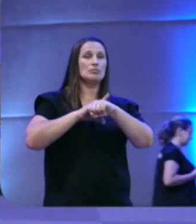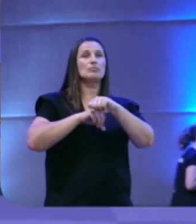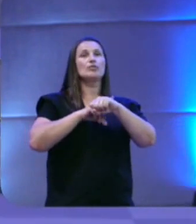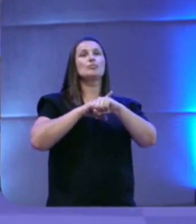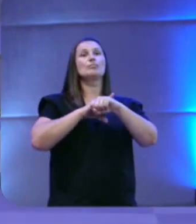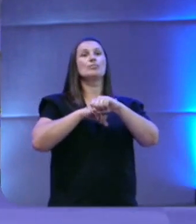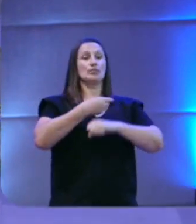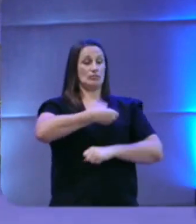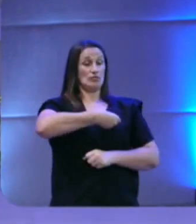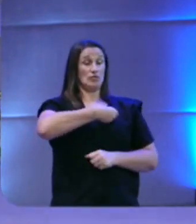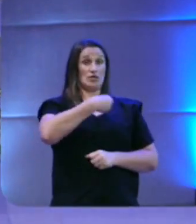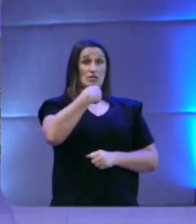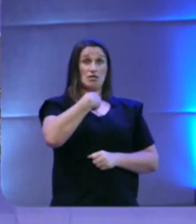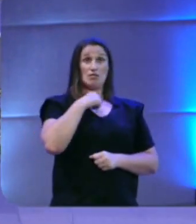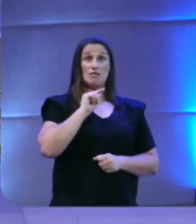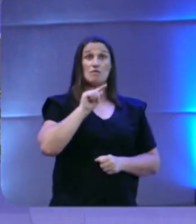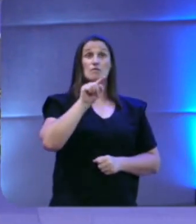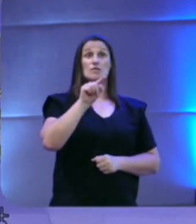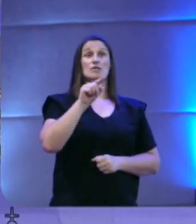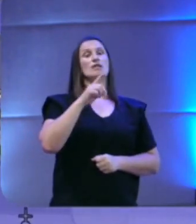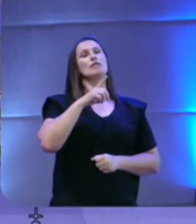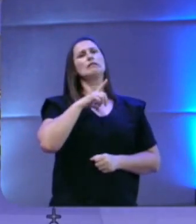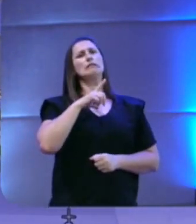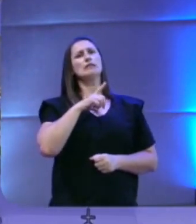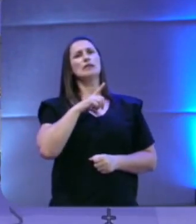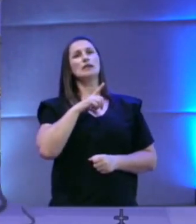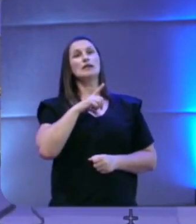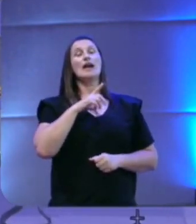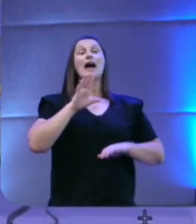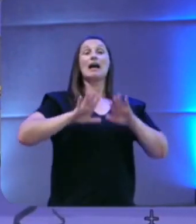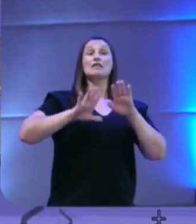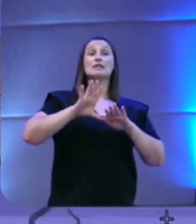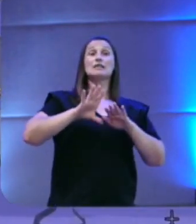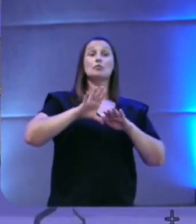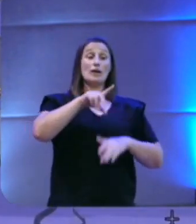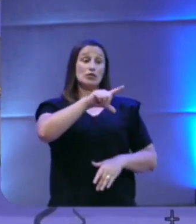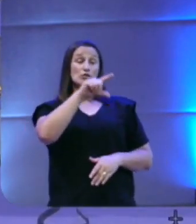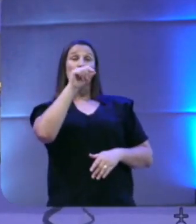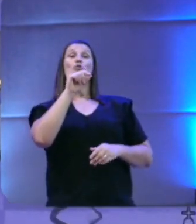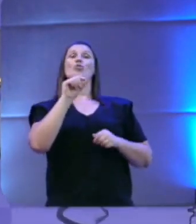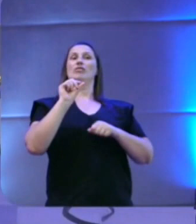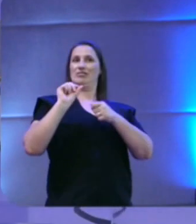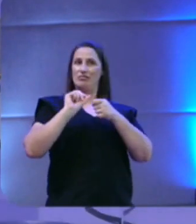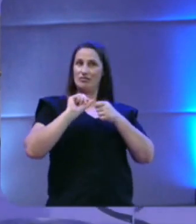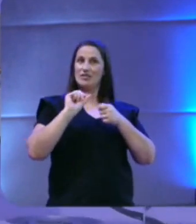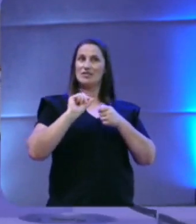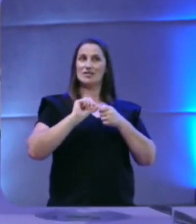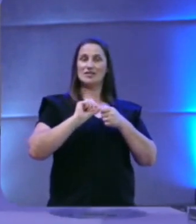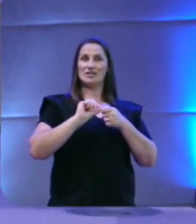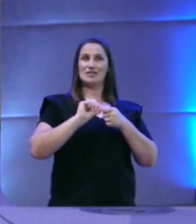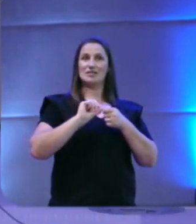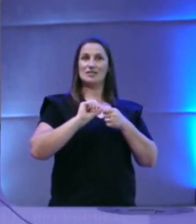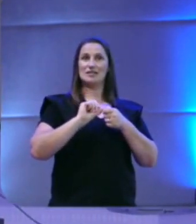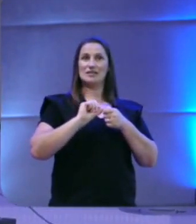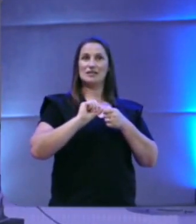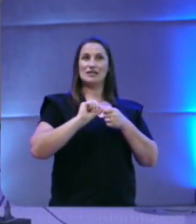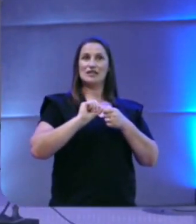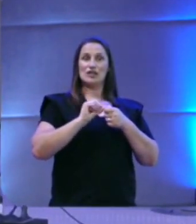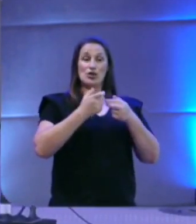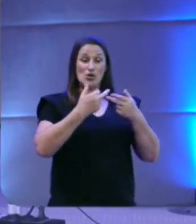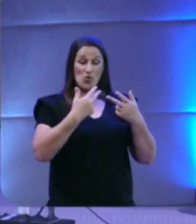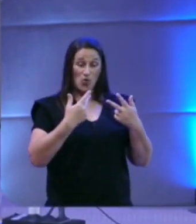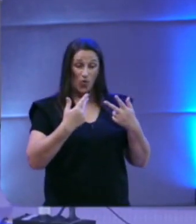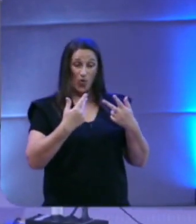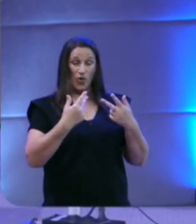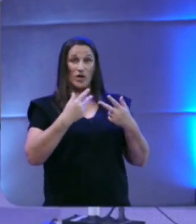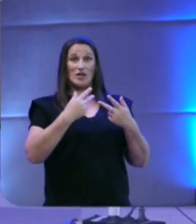circunstâncias. Em cada momento, a cruz pode simbolizar uma coisa. Às vezes é uma decisão que você tem que tomar. Às vezes é algo que você tem que deixar de fazer. Às vezes é um